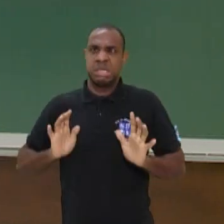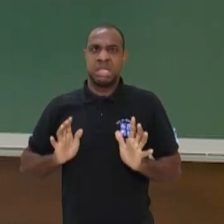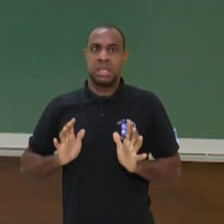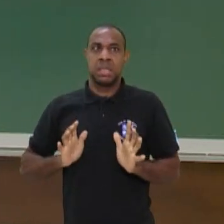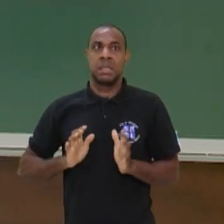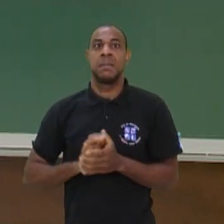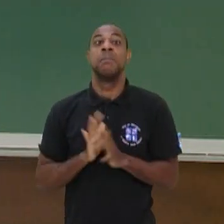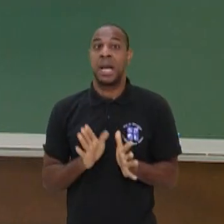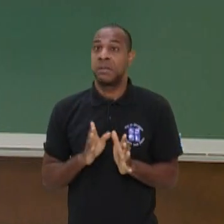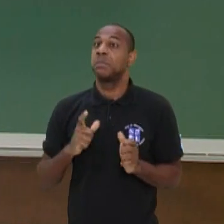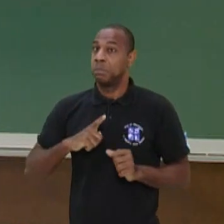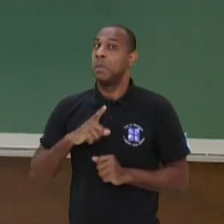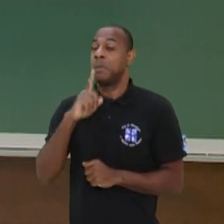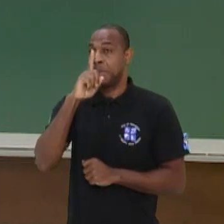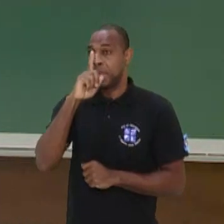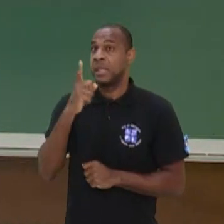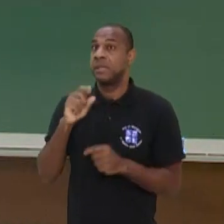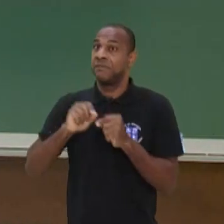pode estar o perigo,